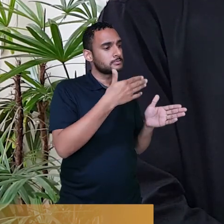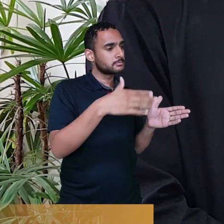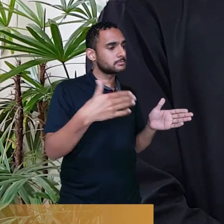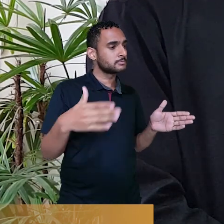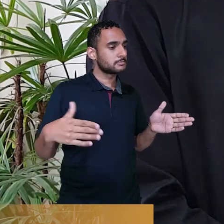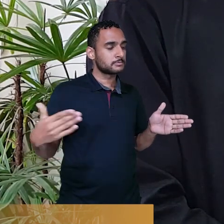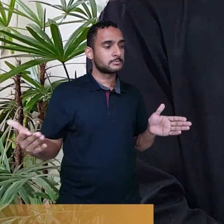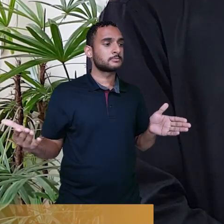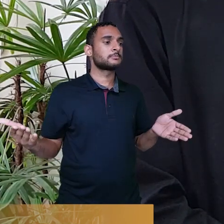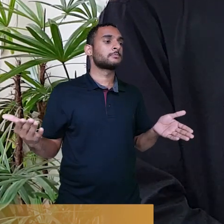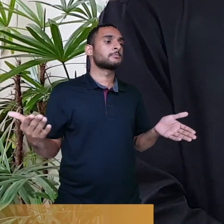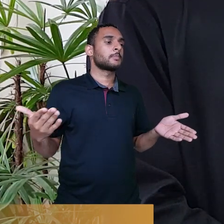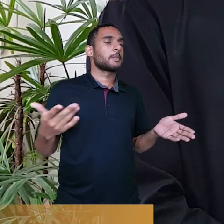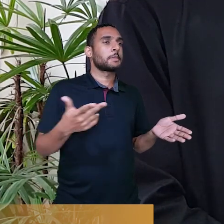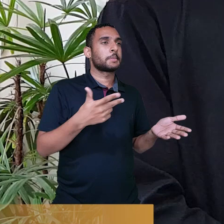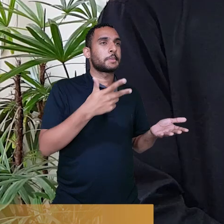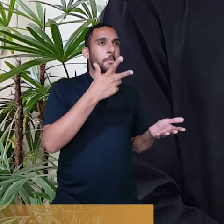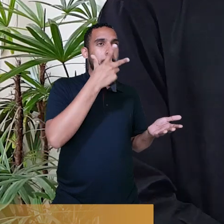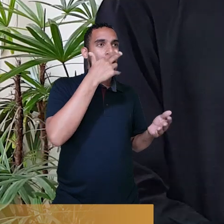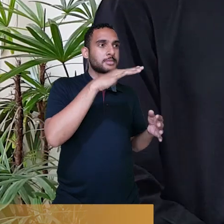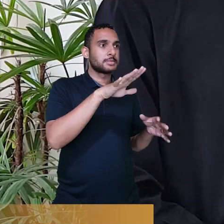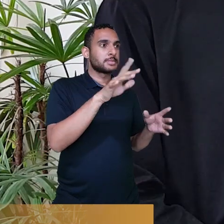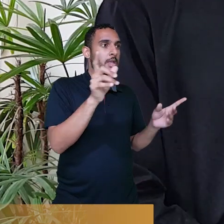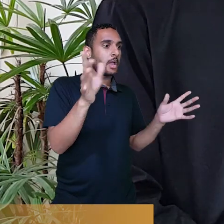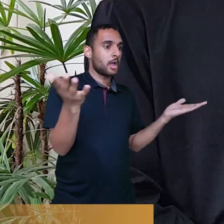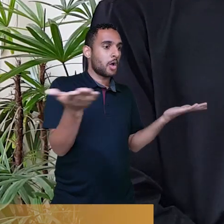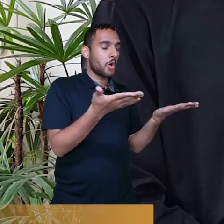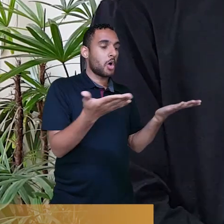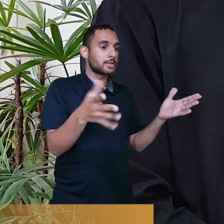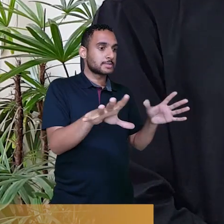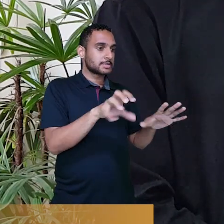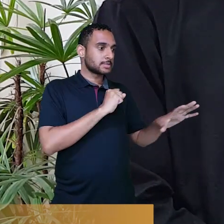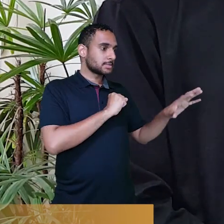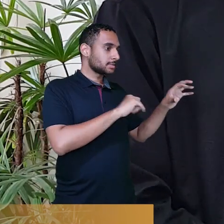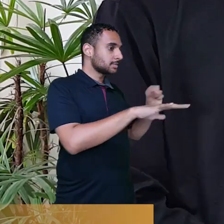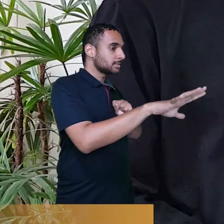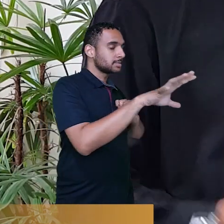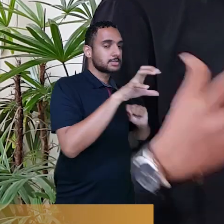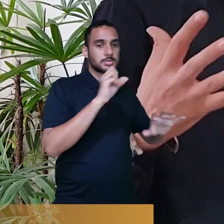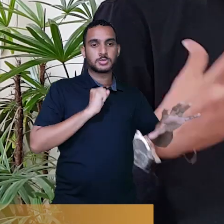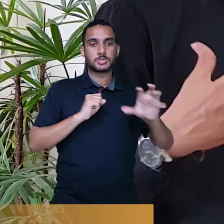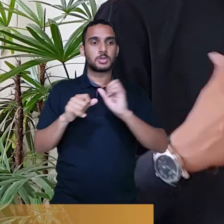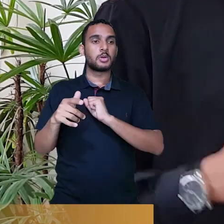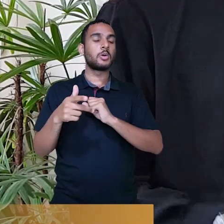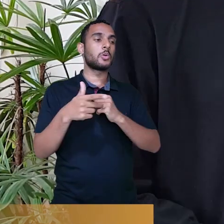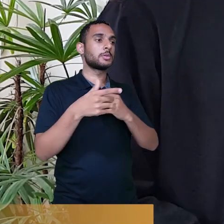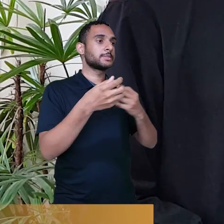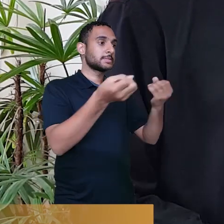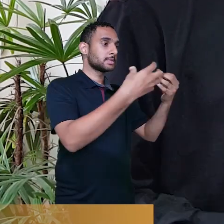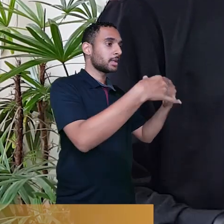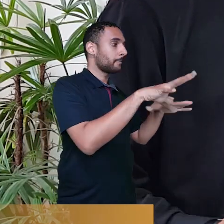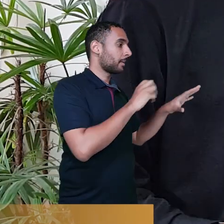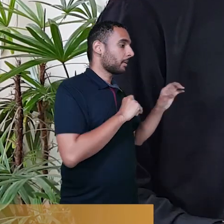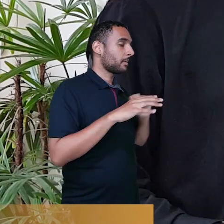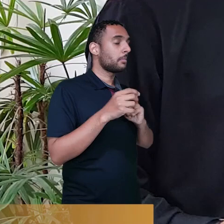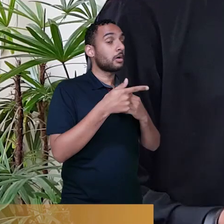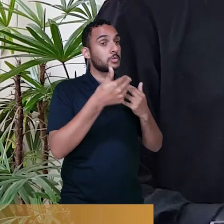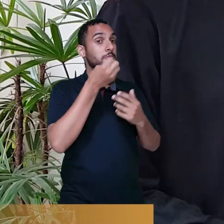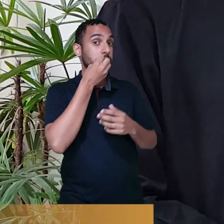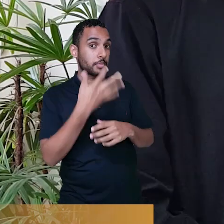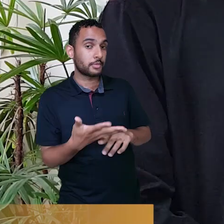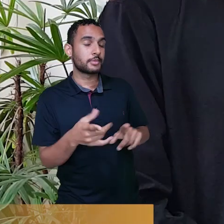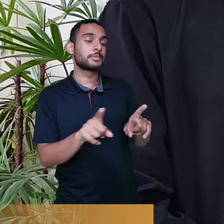é um processo em que elas estão ali como que uma esponja né absorvendo tudo tudo de bom